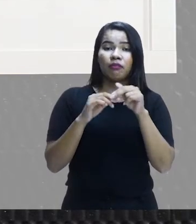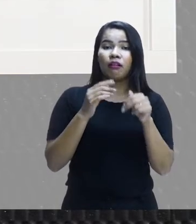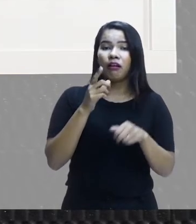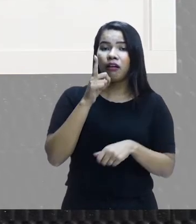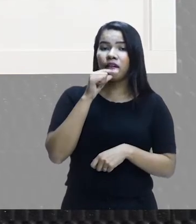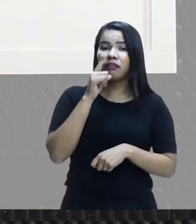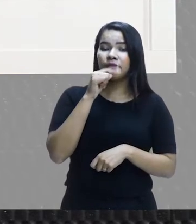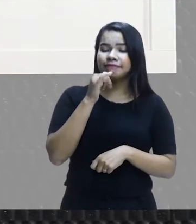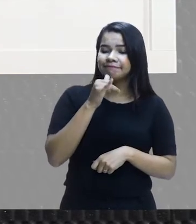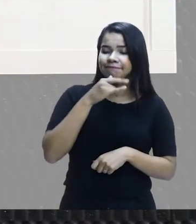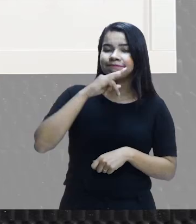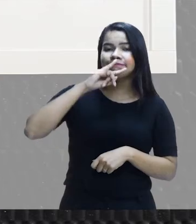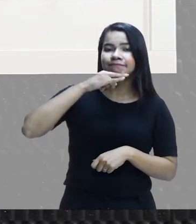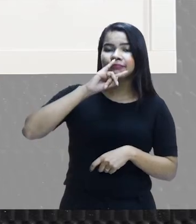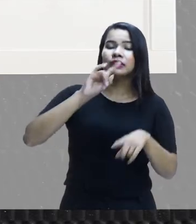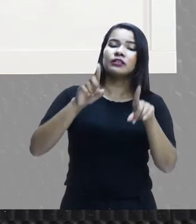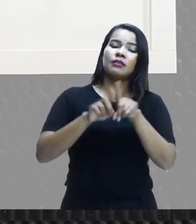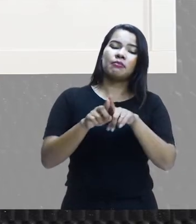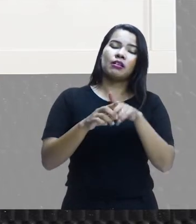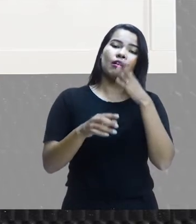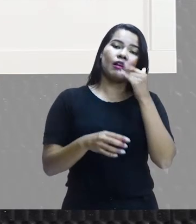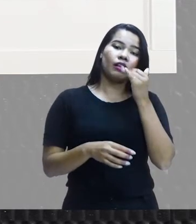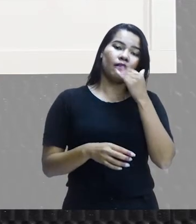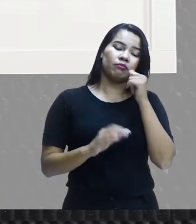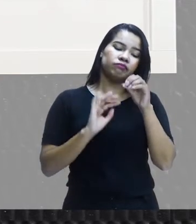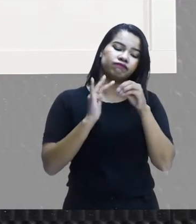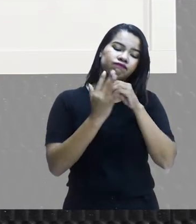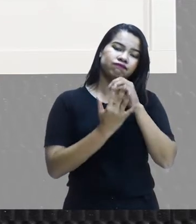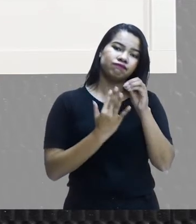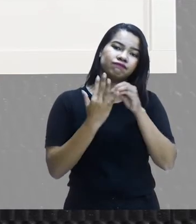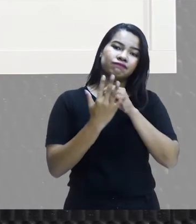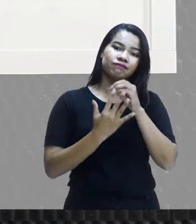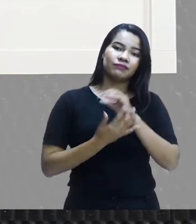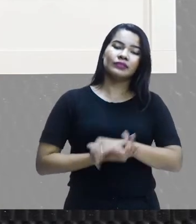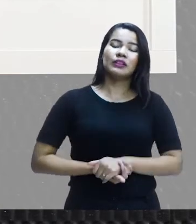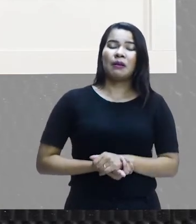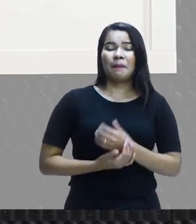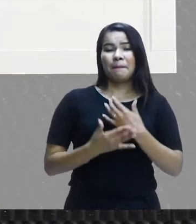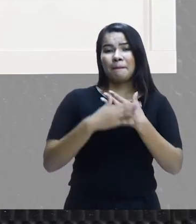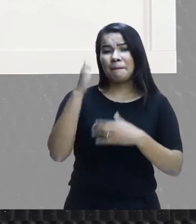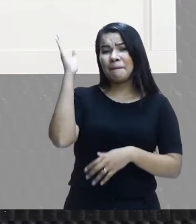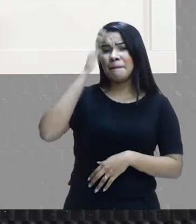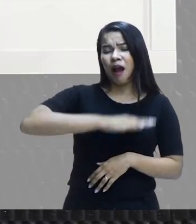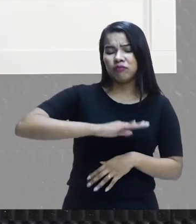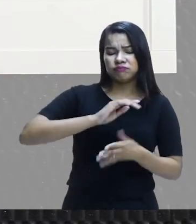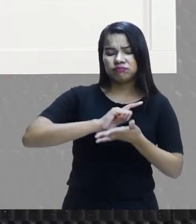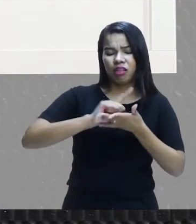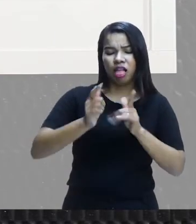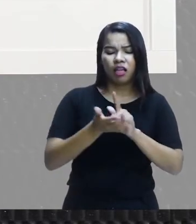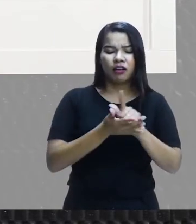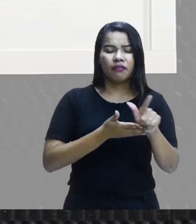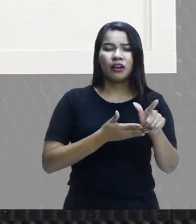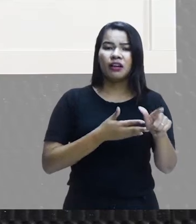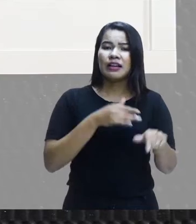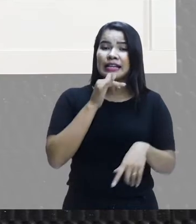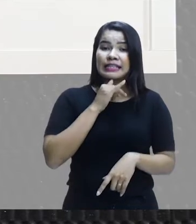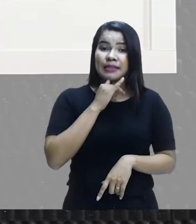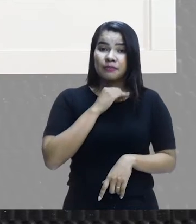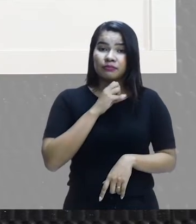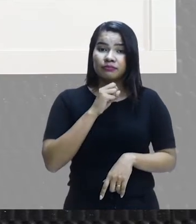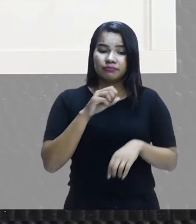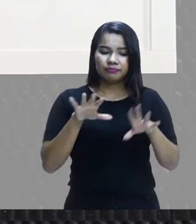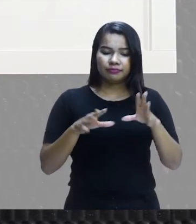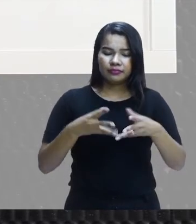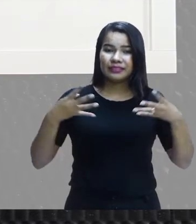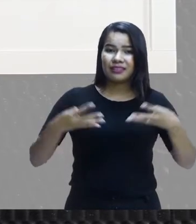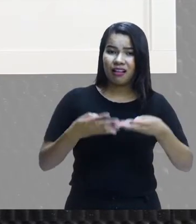ingestão de água e de alimentos contaminados. A ingestão de alimentos mal lavados, por exemplo, salada. Eu sempre costumo dizer para os